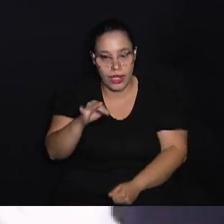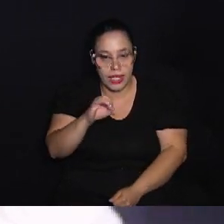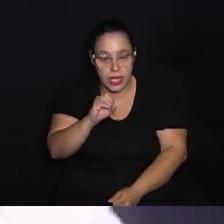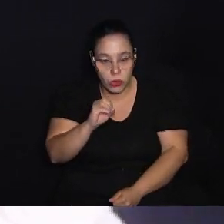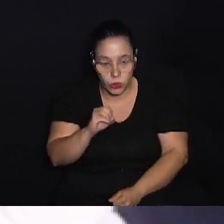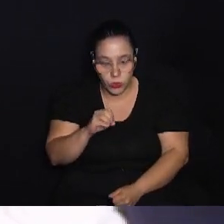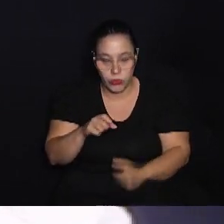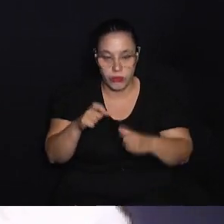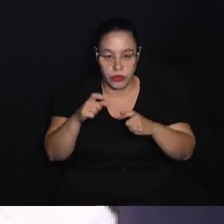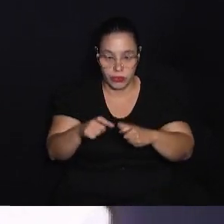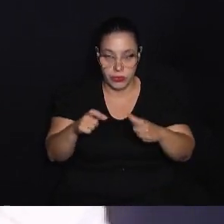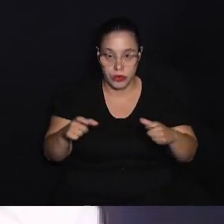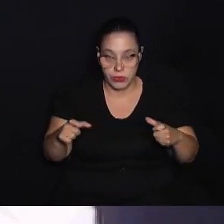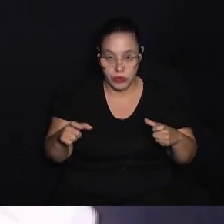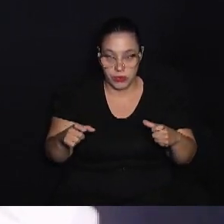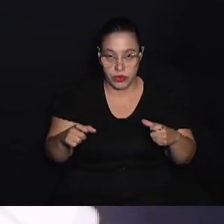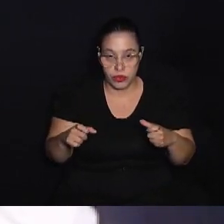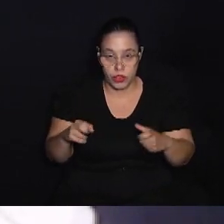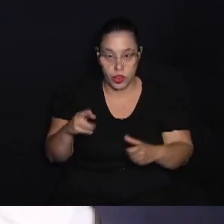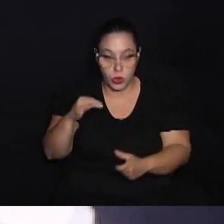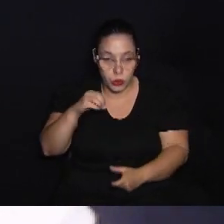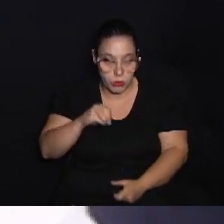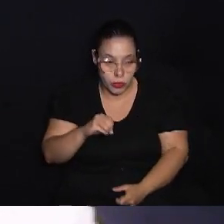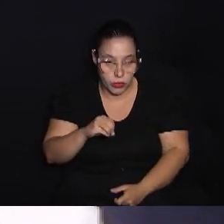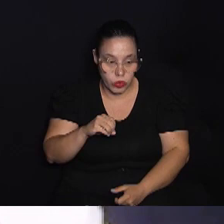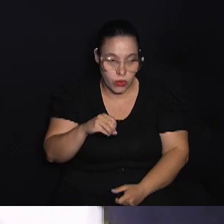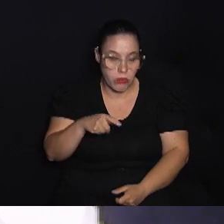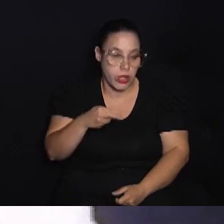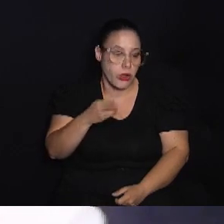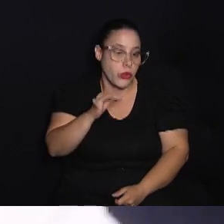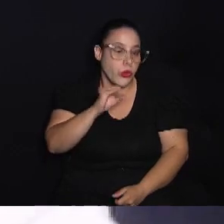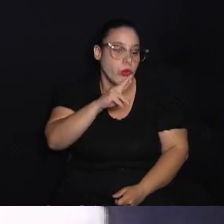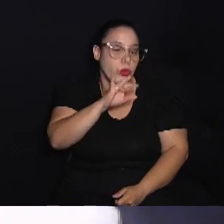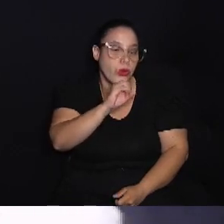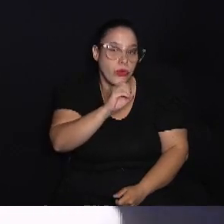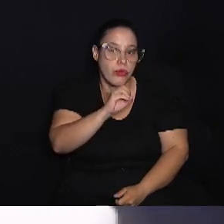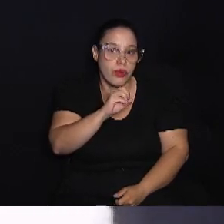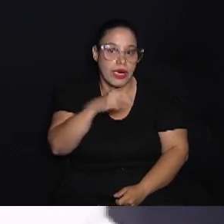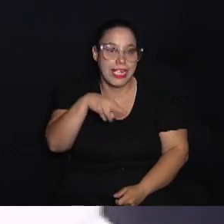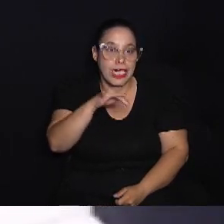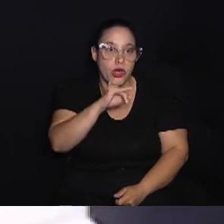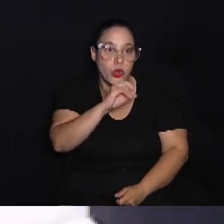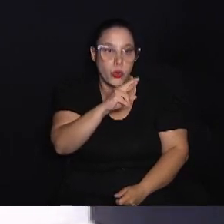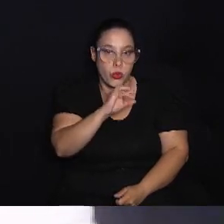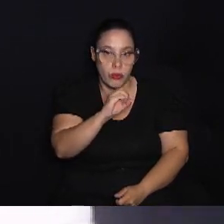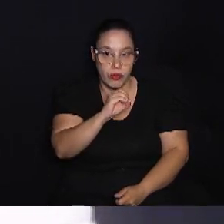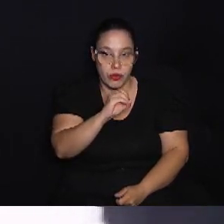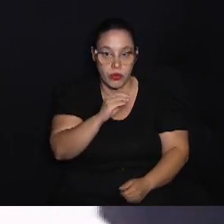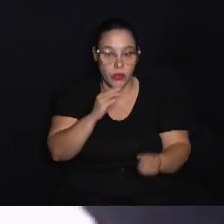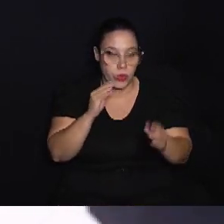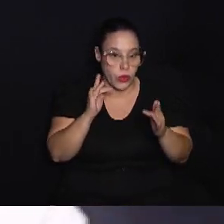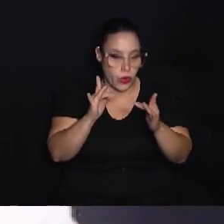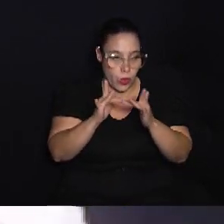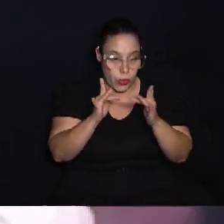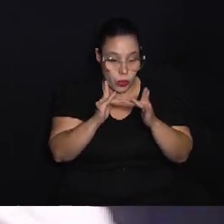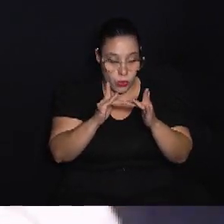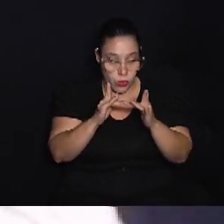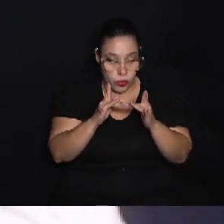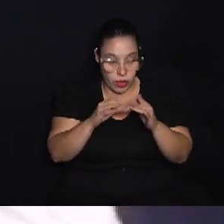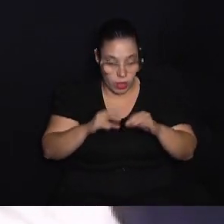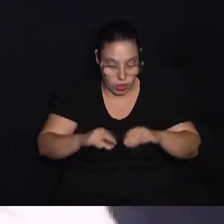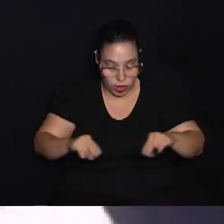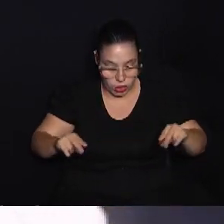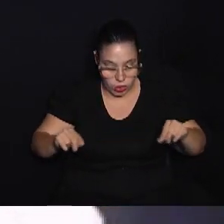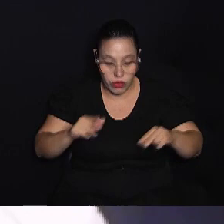um resíduo tóxico. Porque esses produtos, eles podem conter chumbo, podem conter mercúrio, podem conter níquel. Então, quando em